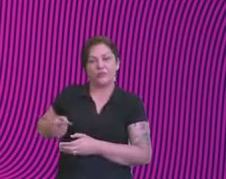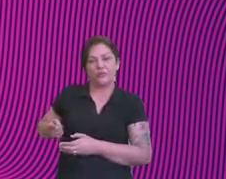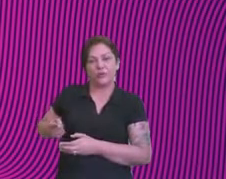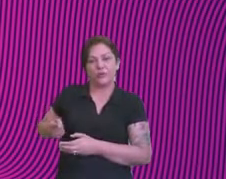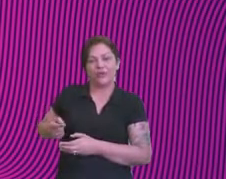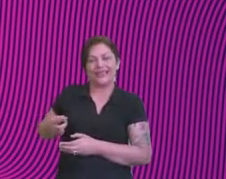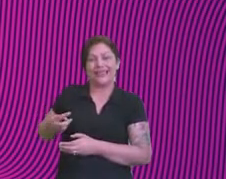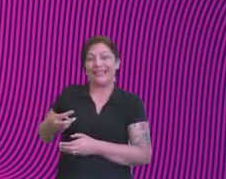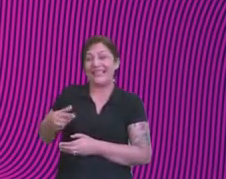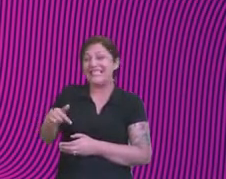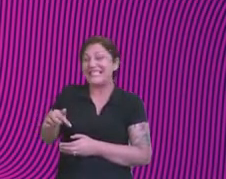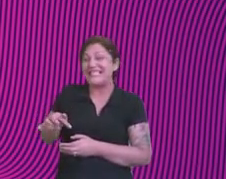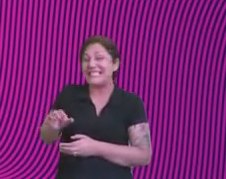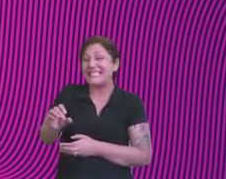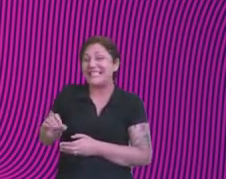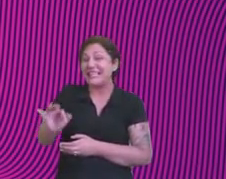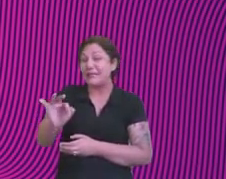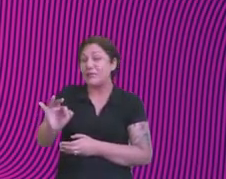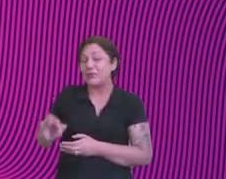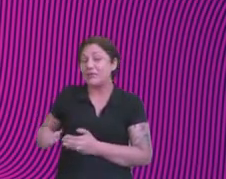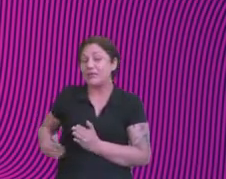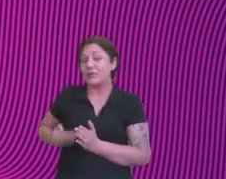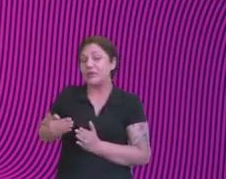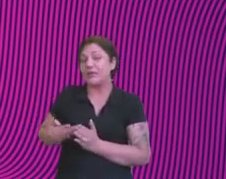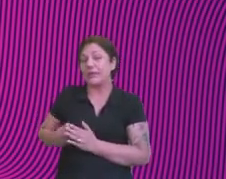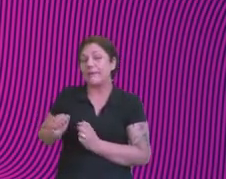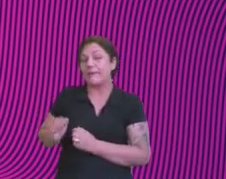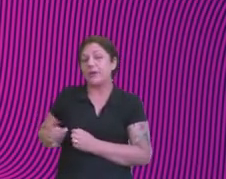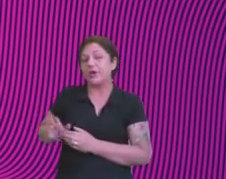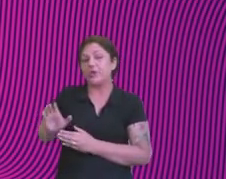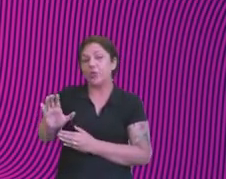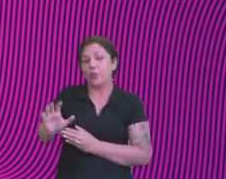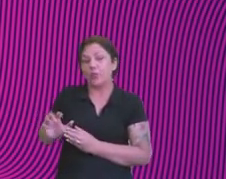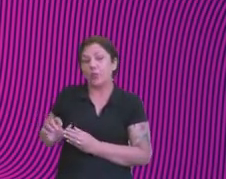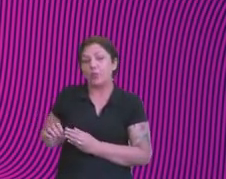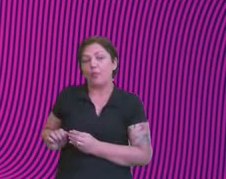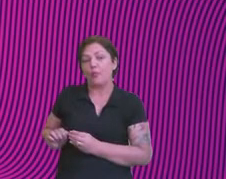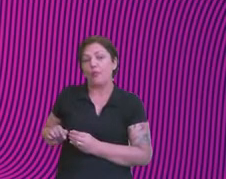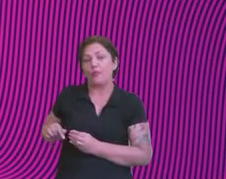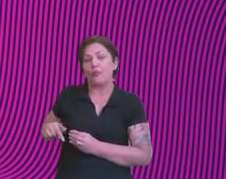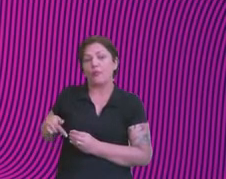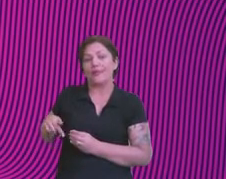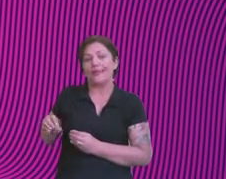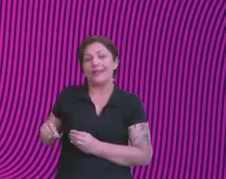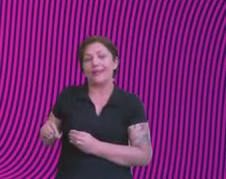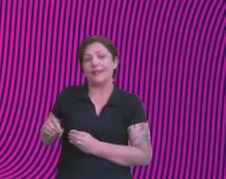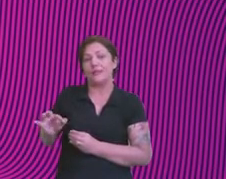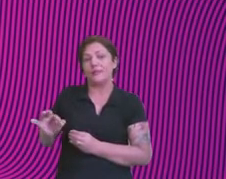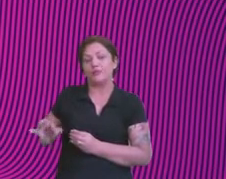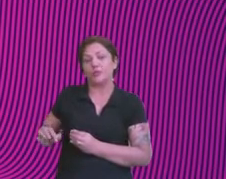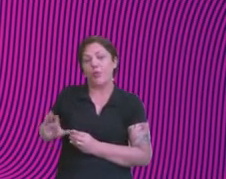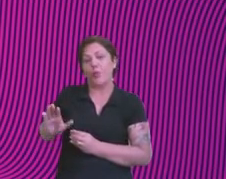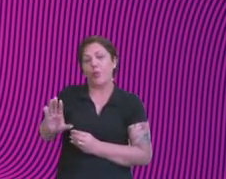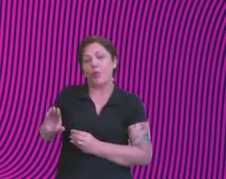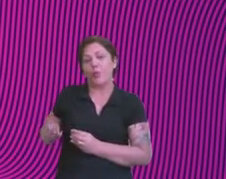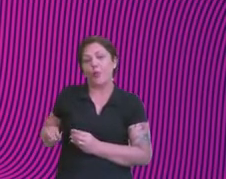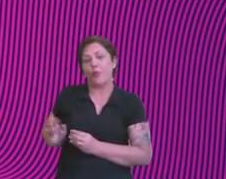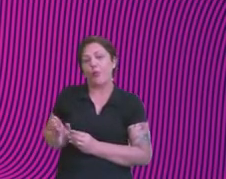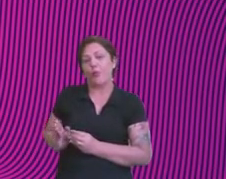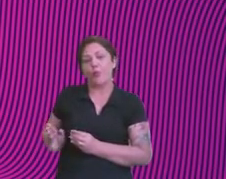Em relação a tratamento locorregional, como você falou da radioembolização, pacientes sem